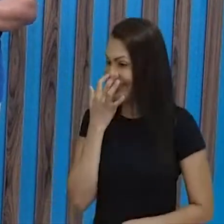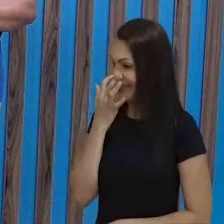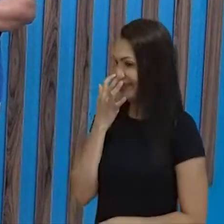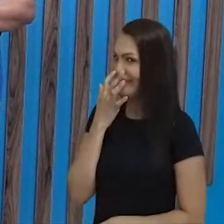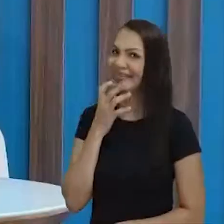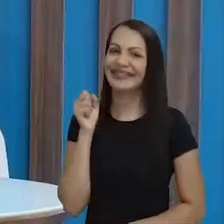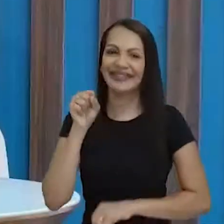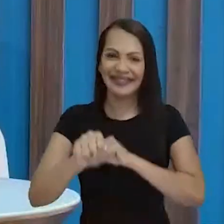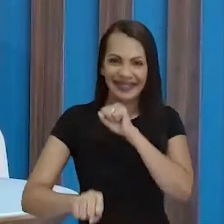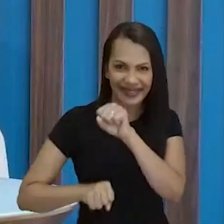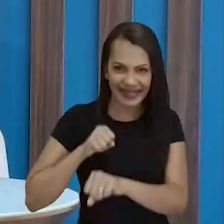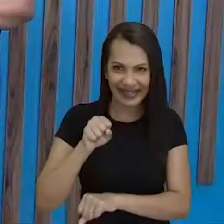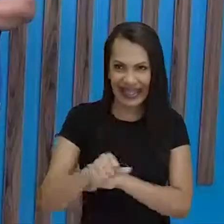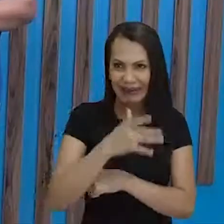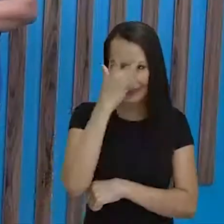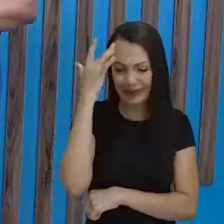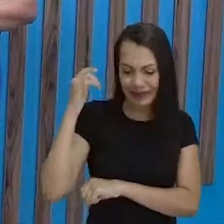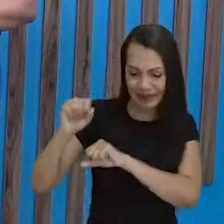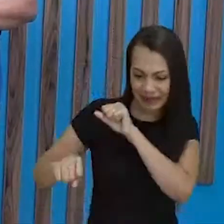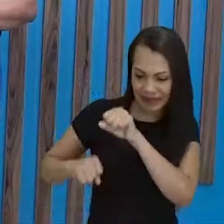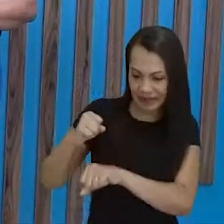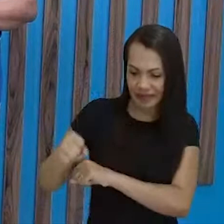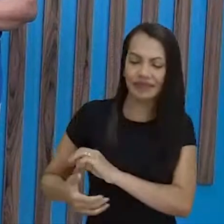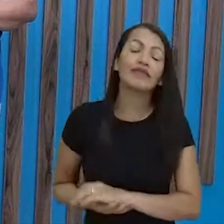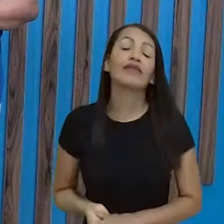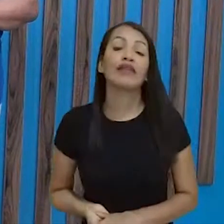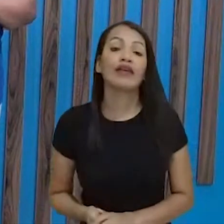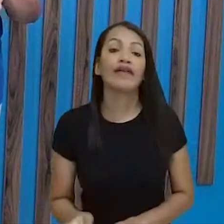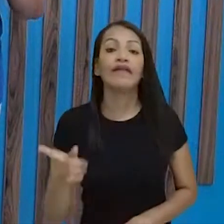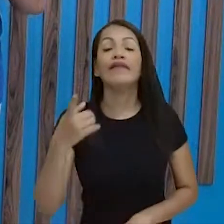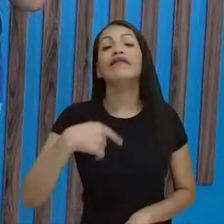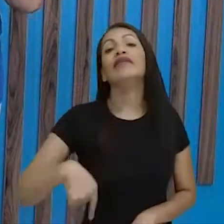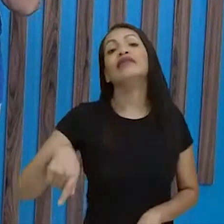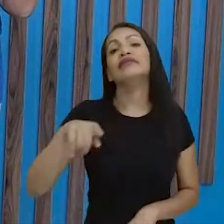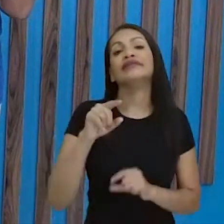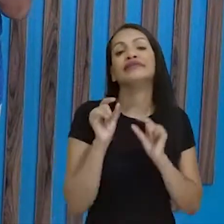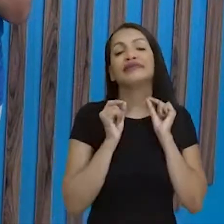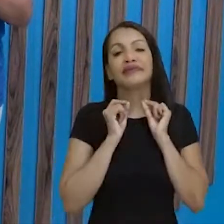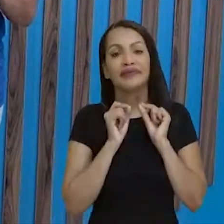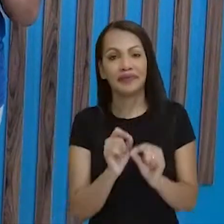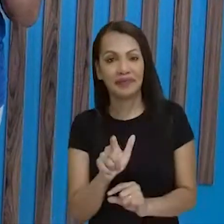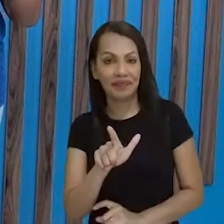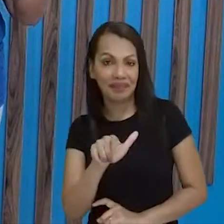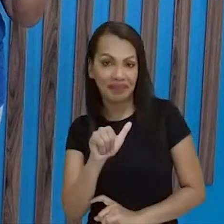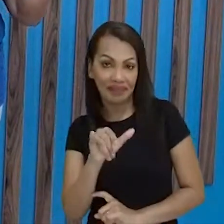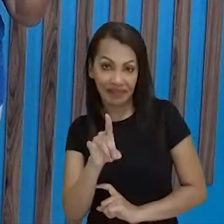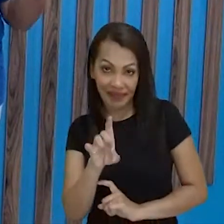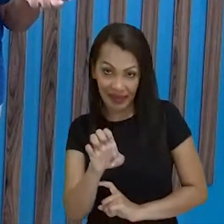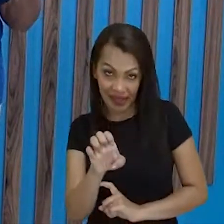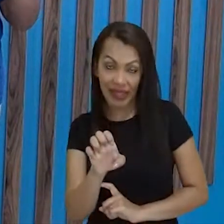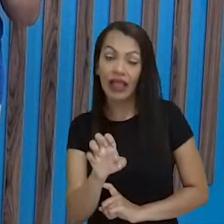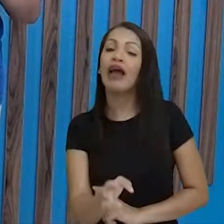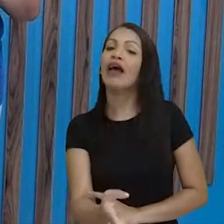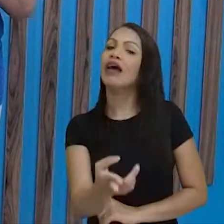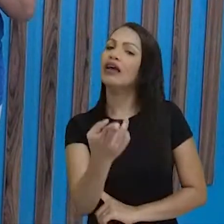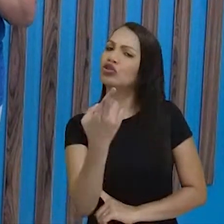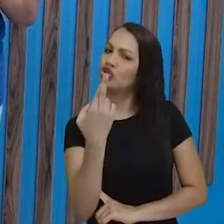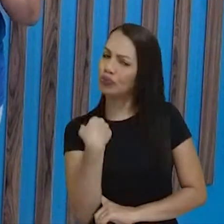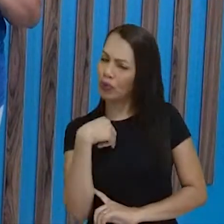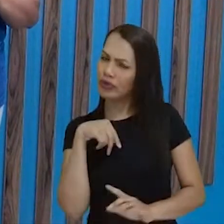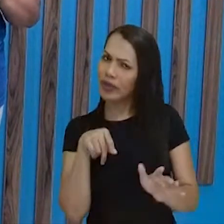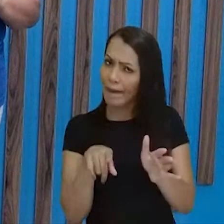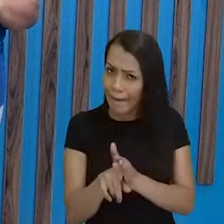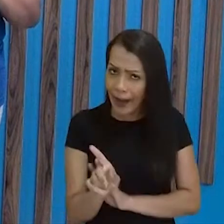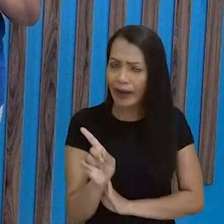da notícia. Então, olha só, vocês viram aí, não é? Que o líder, ele responde todas aquelas perguntas para você compreender